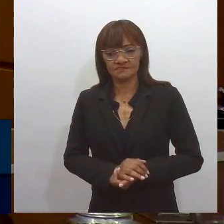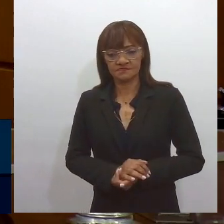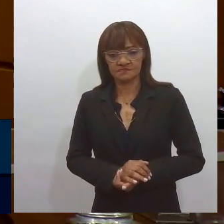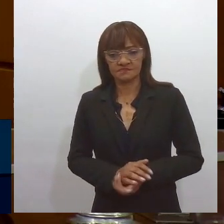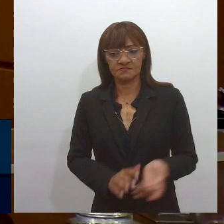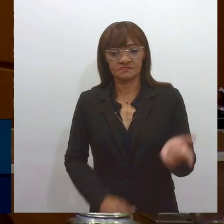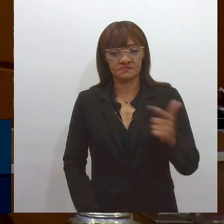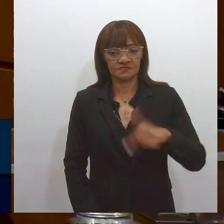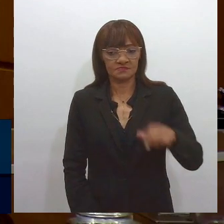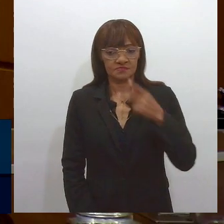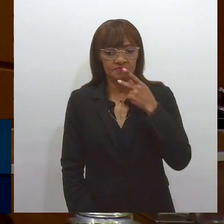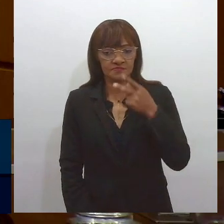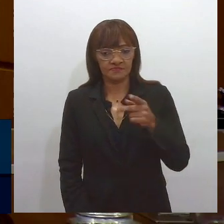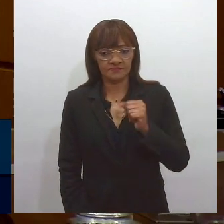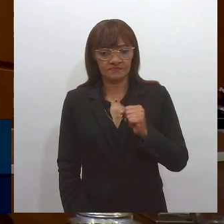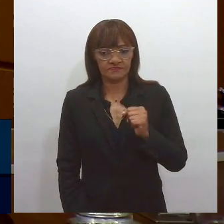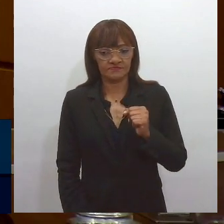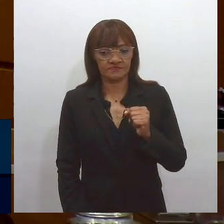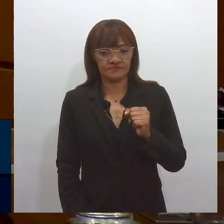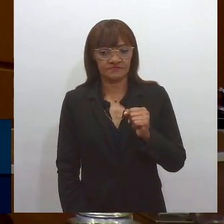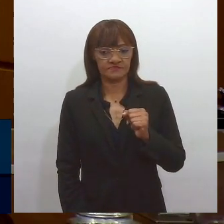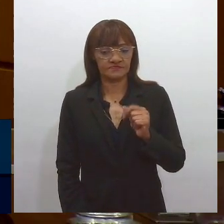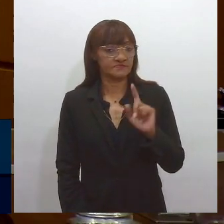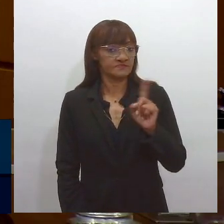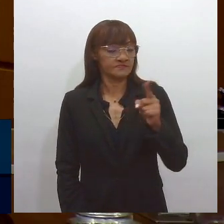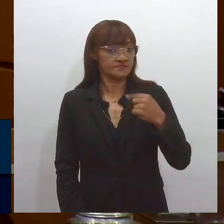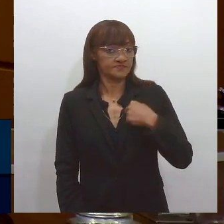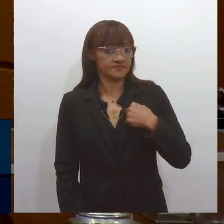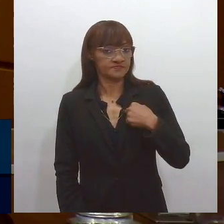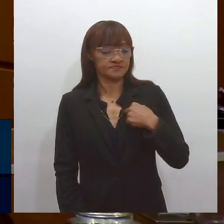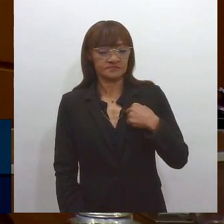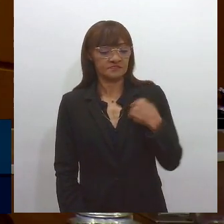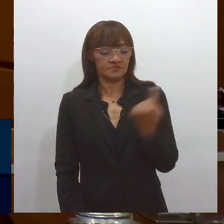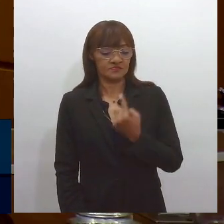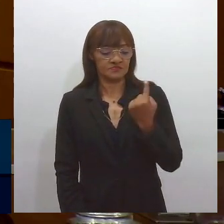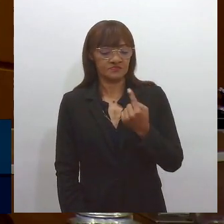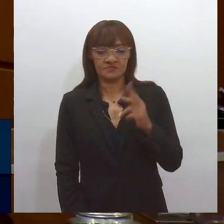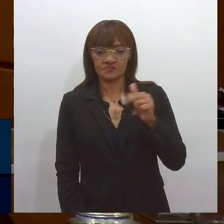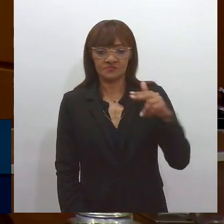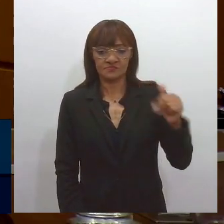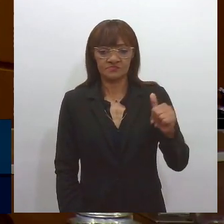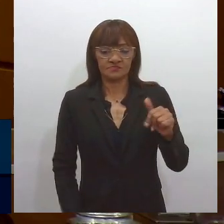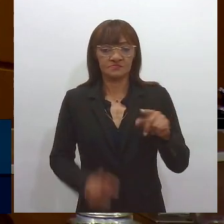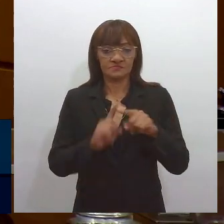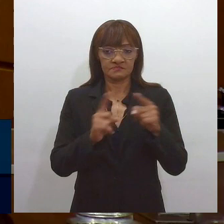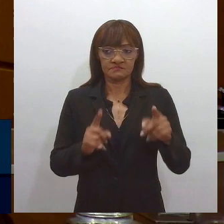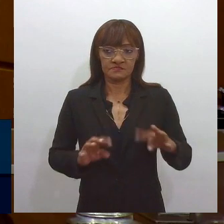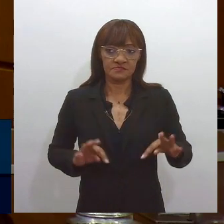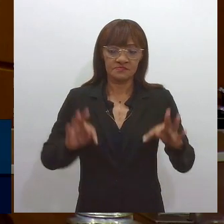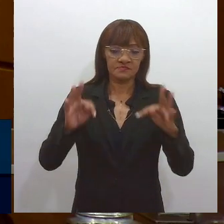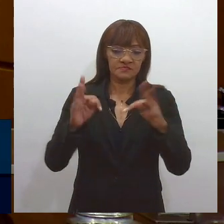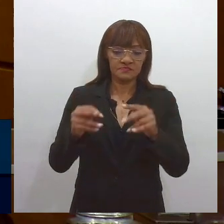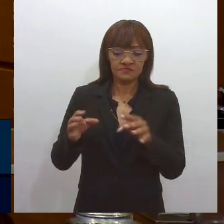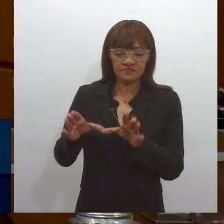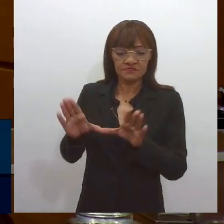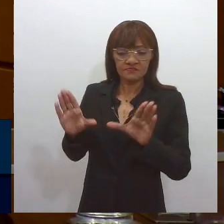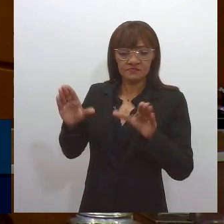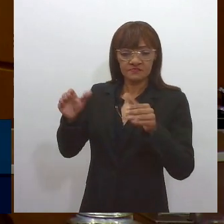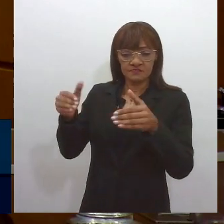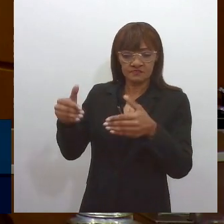superintendente não faz nada sozinho isso é fruto do trabalho de uma equipe uma equipe que foi preparada e fruto